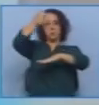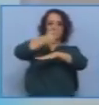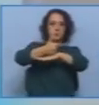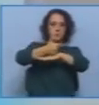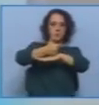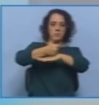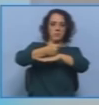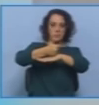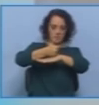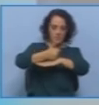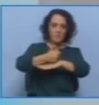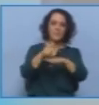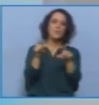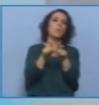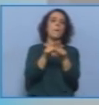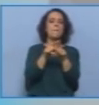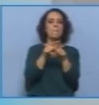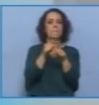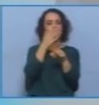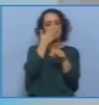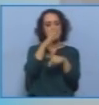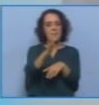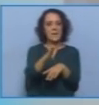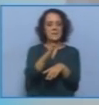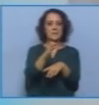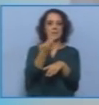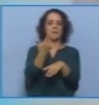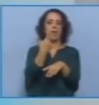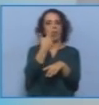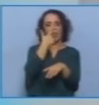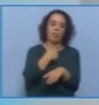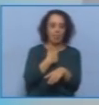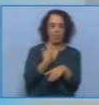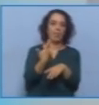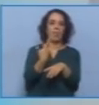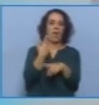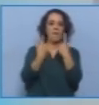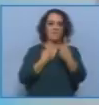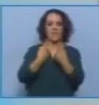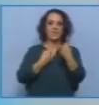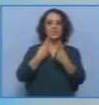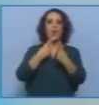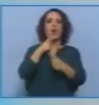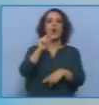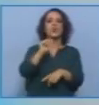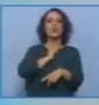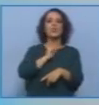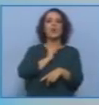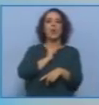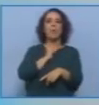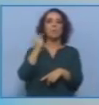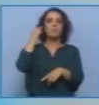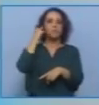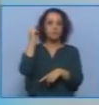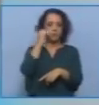grande facilidade em resvalar para o pedestal. Ficamos muito magoados quando o nosso nome não é citado,